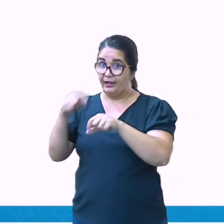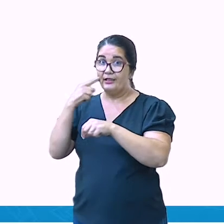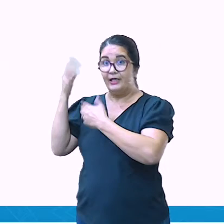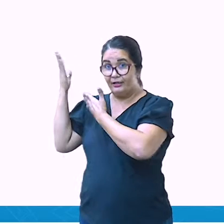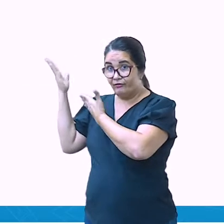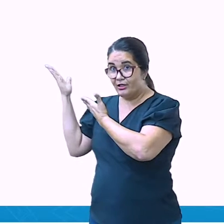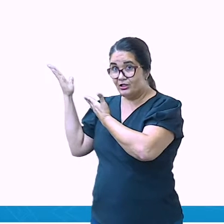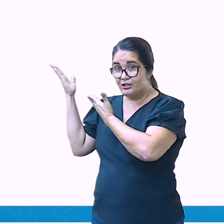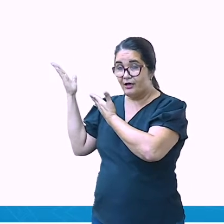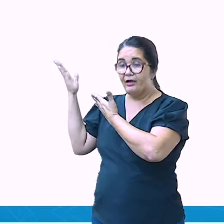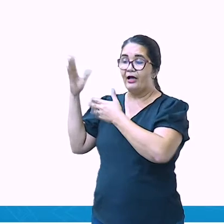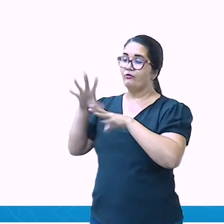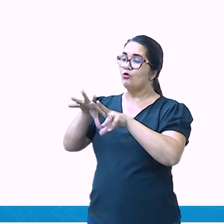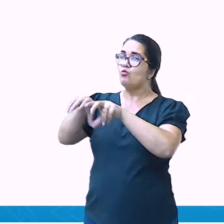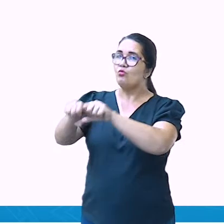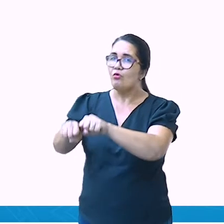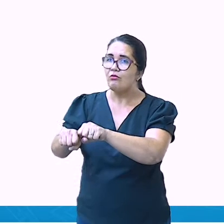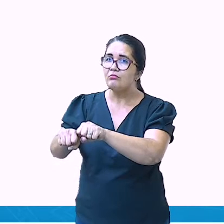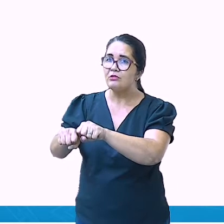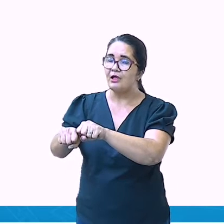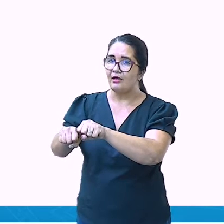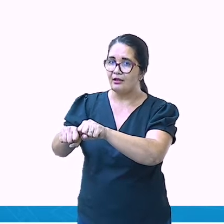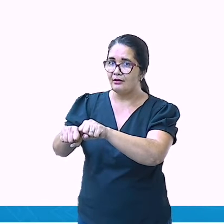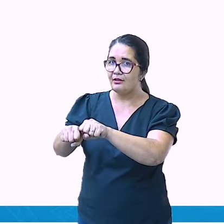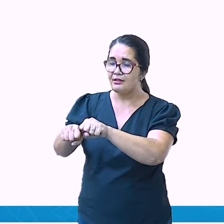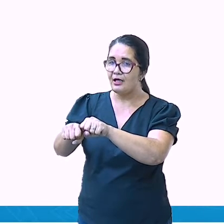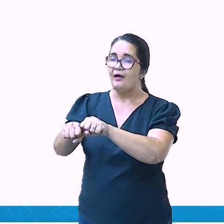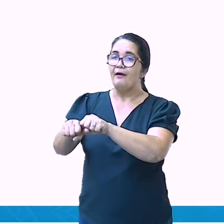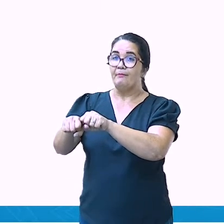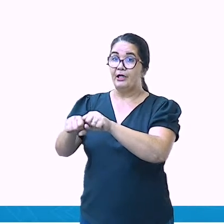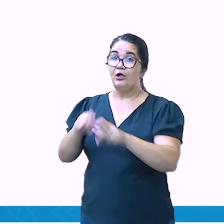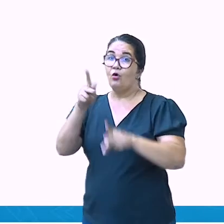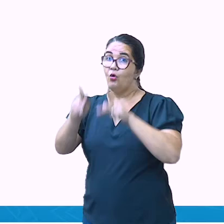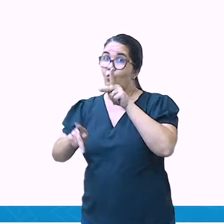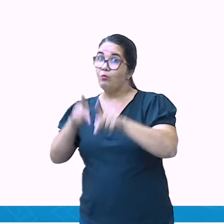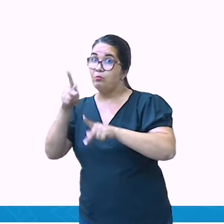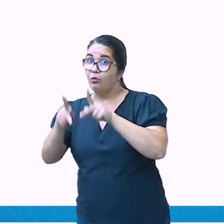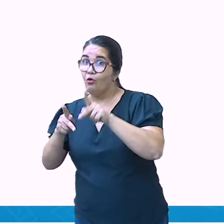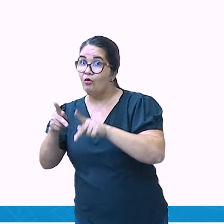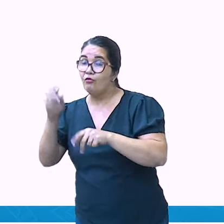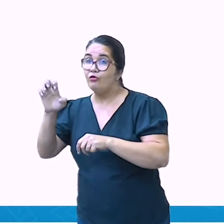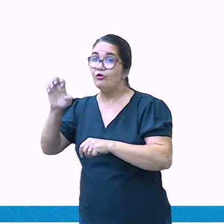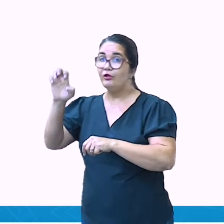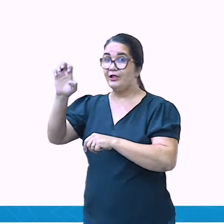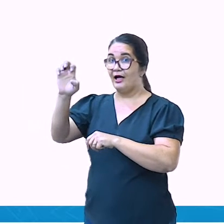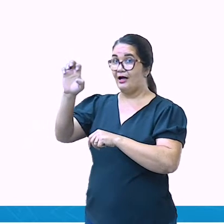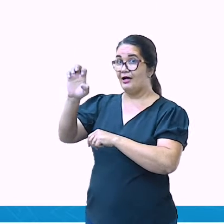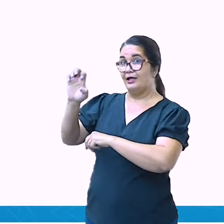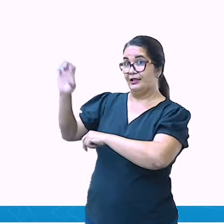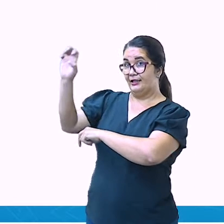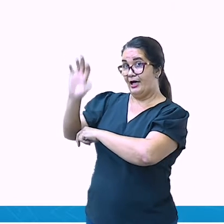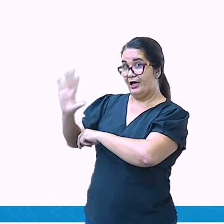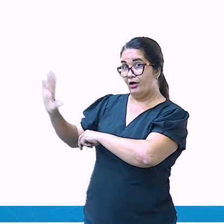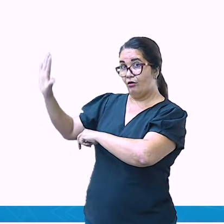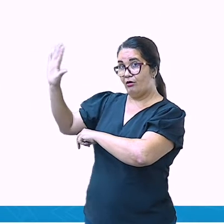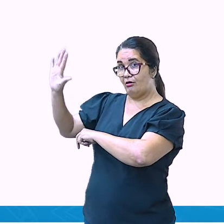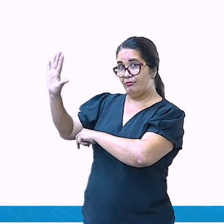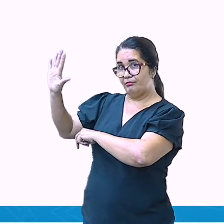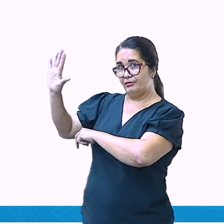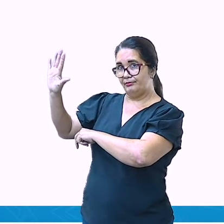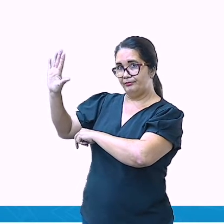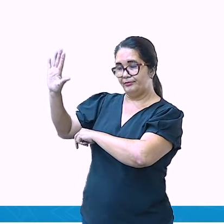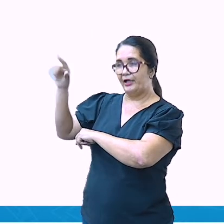a maioria das pessoas, eles vieram, né, imigrando para esse local. Então,